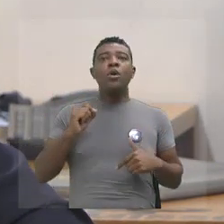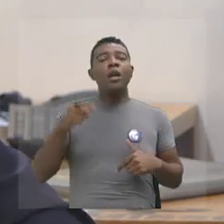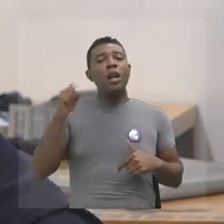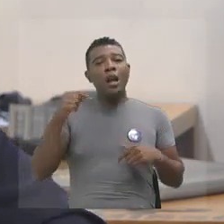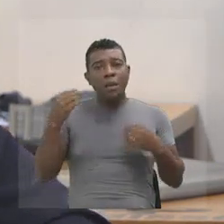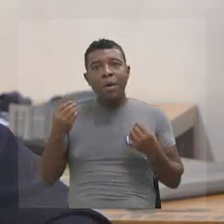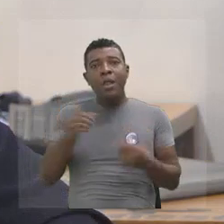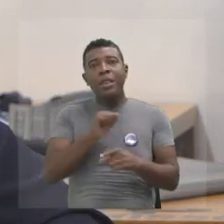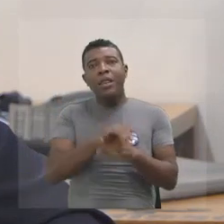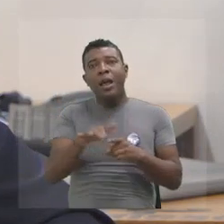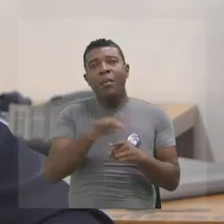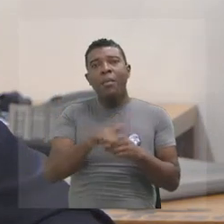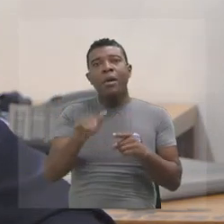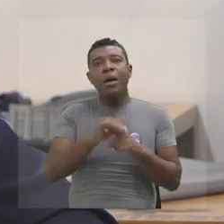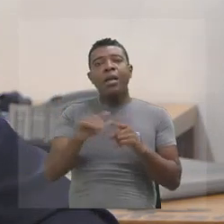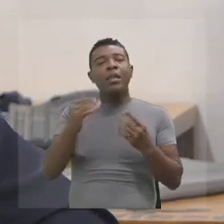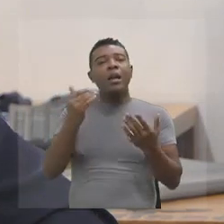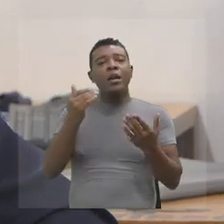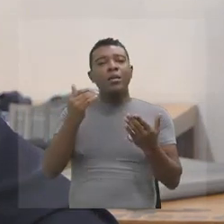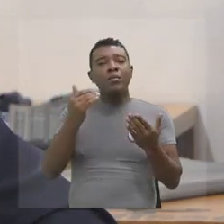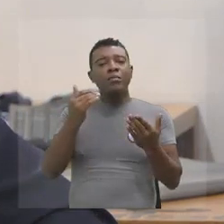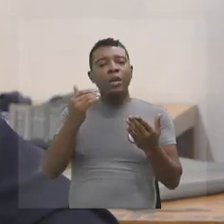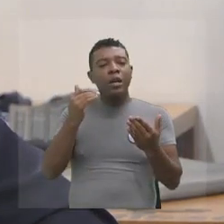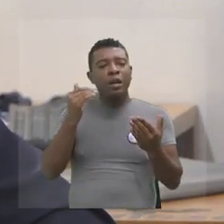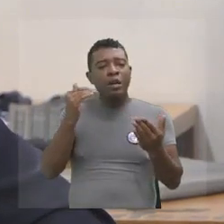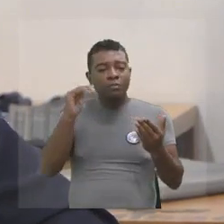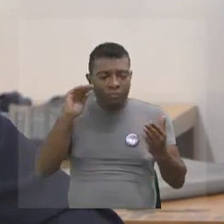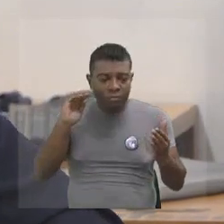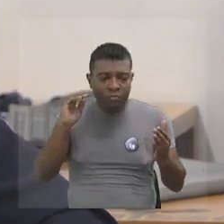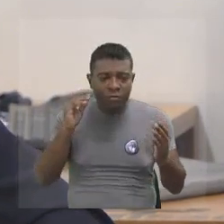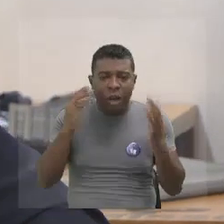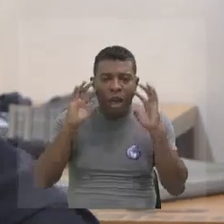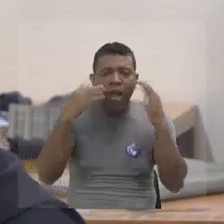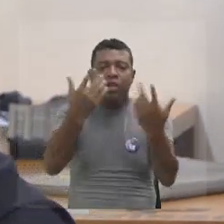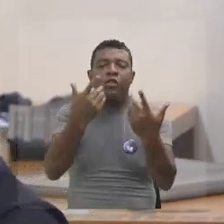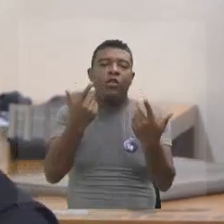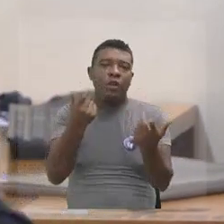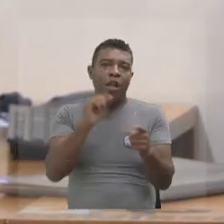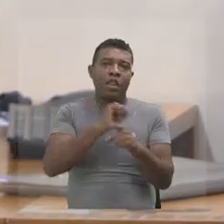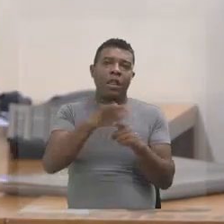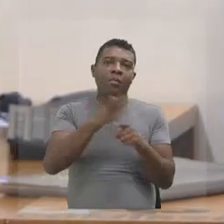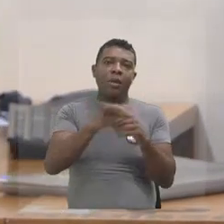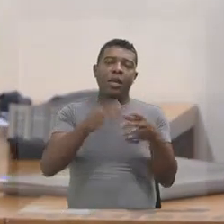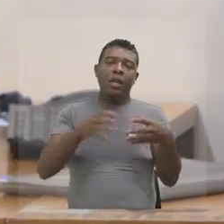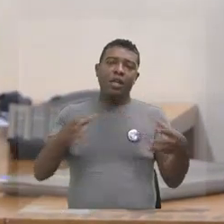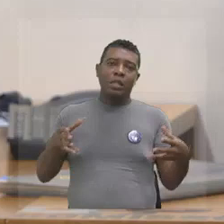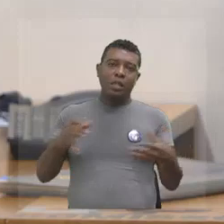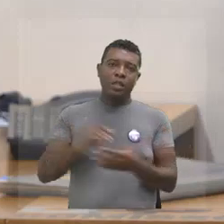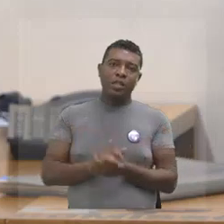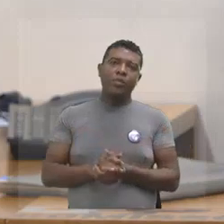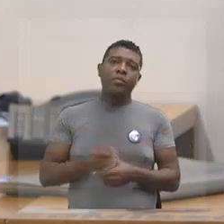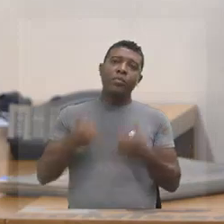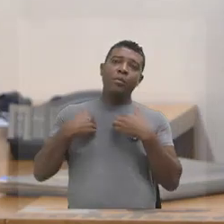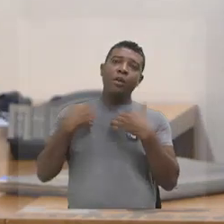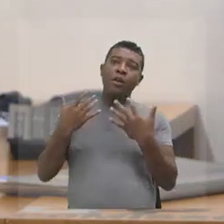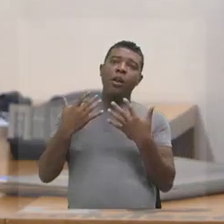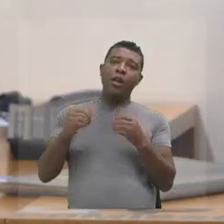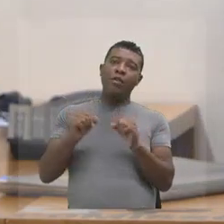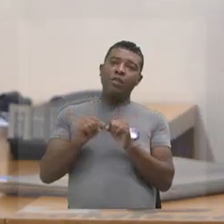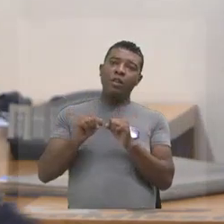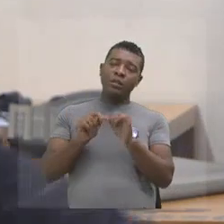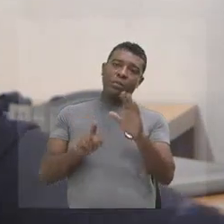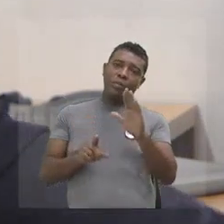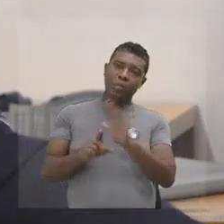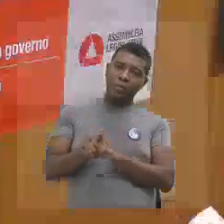são crescentes eu gostaria secretária é de fazer aqui para não